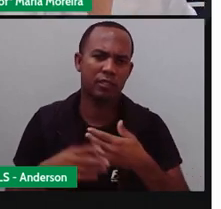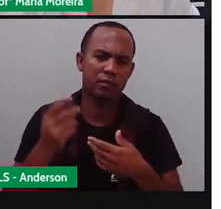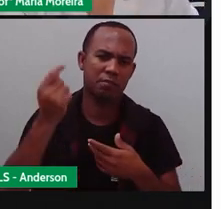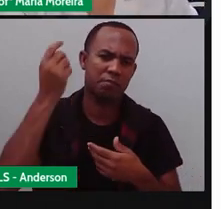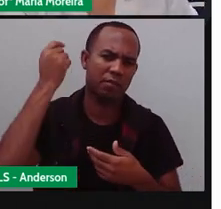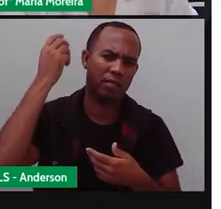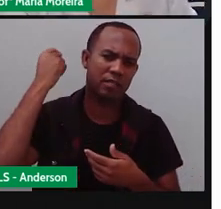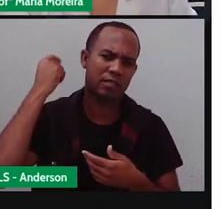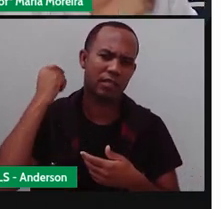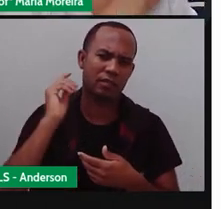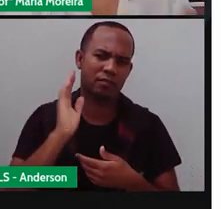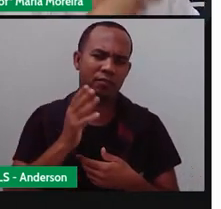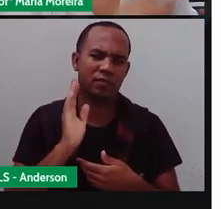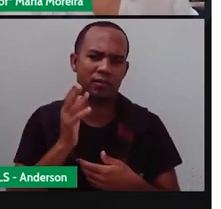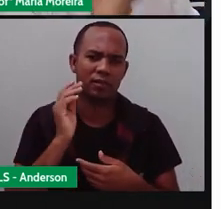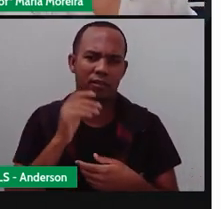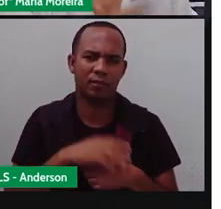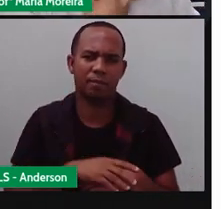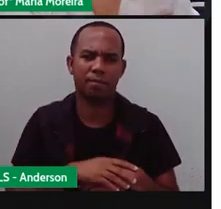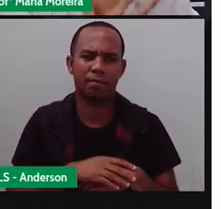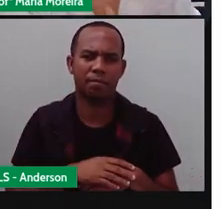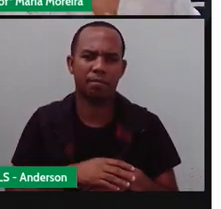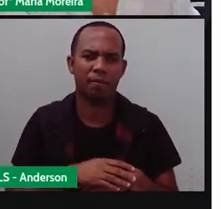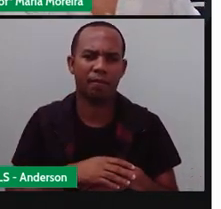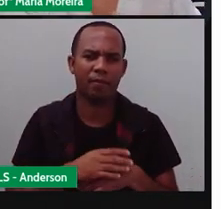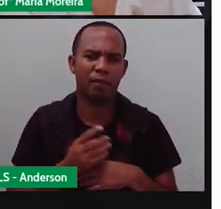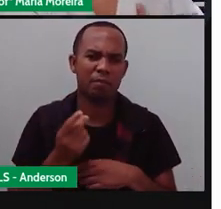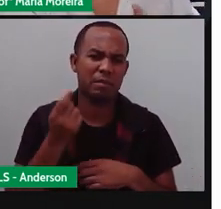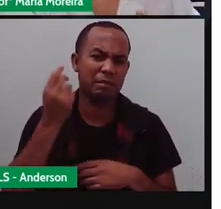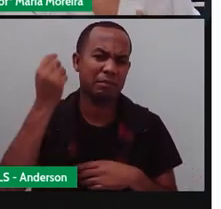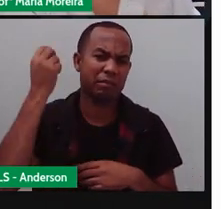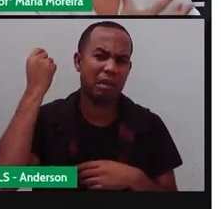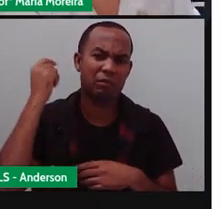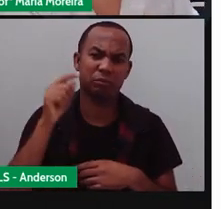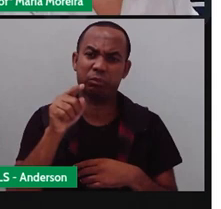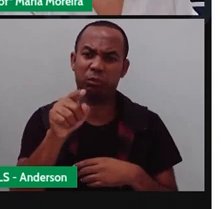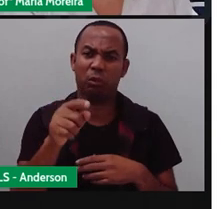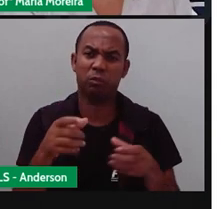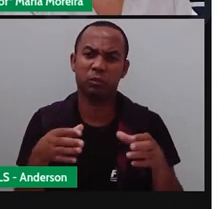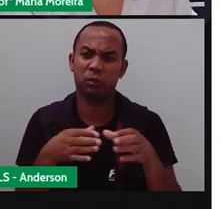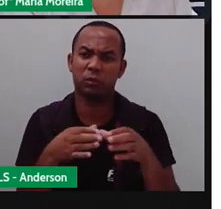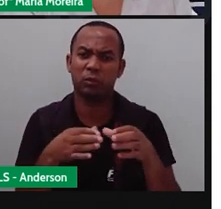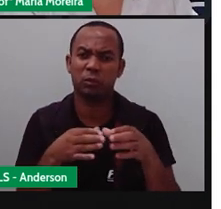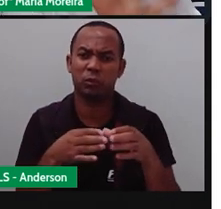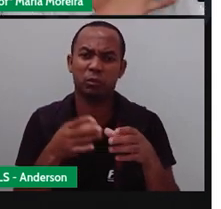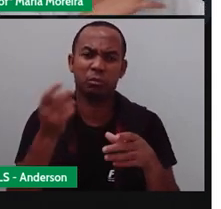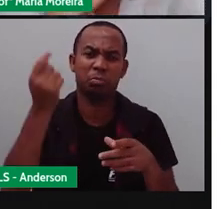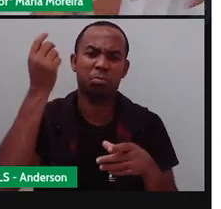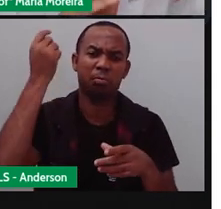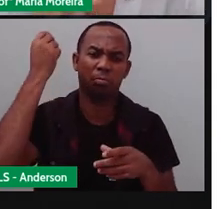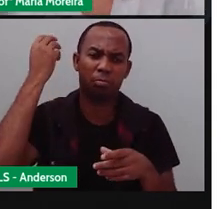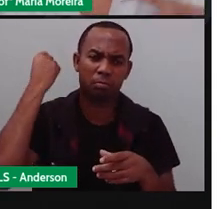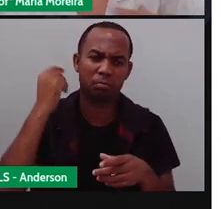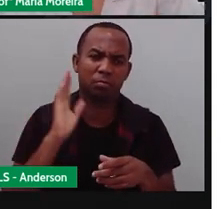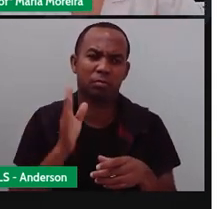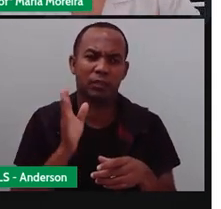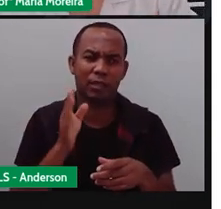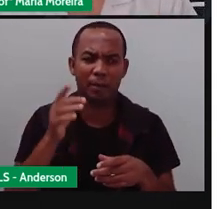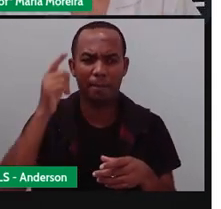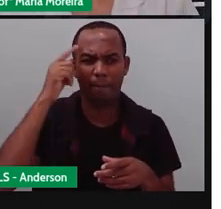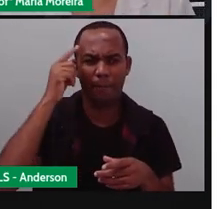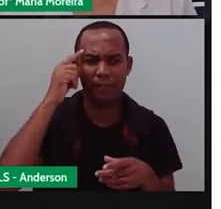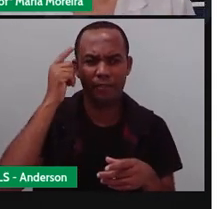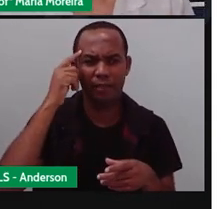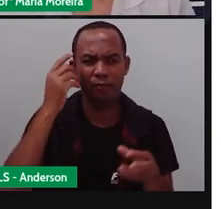desde a pré-história mesmo sem peça existência né das cidades como a gente conhece hoje mas esse transporte de